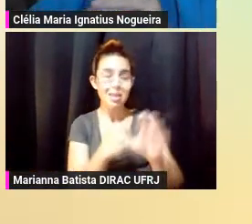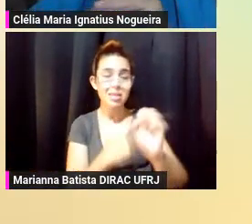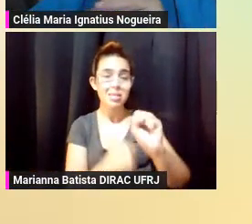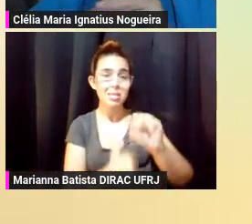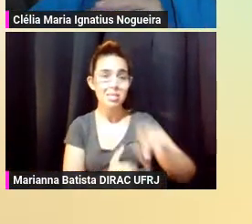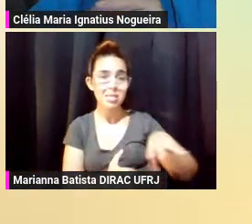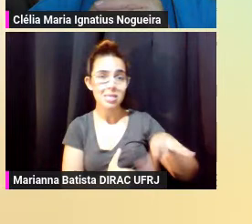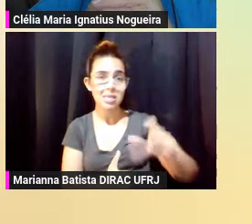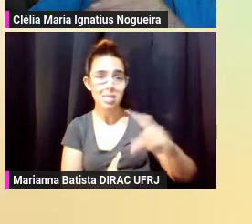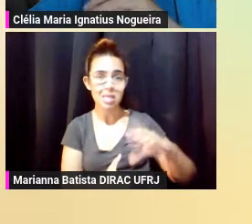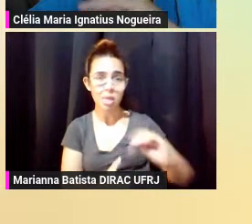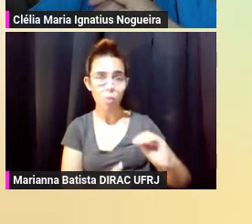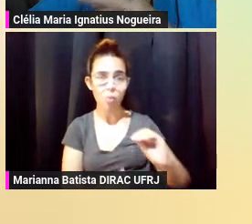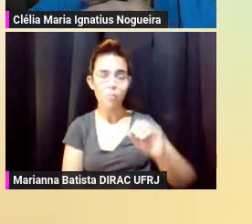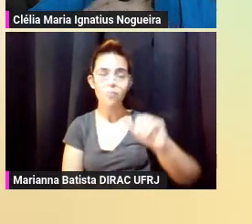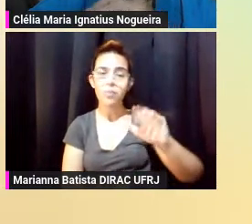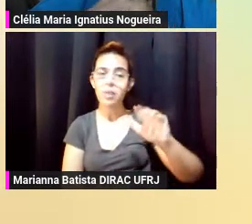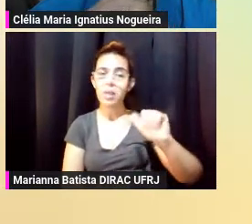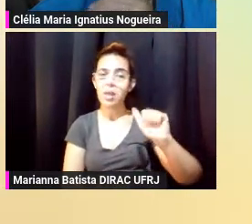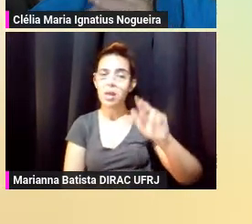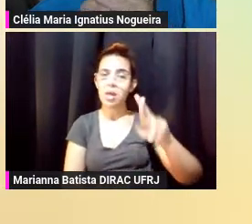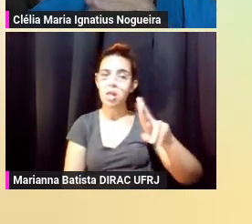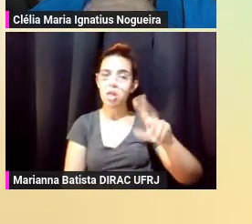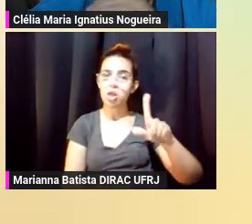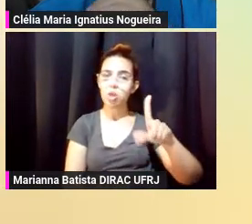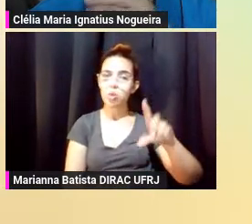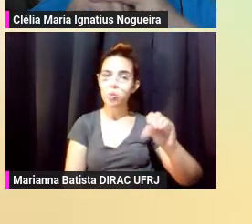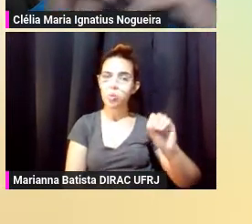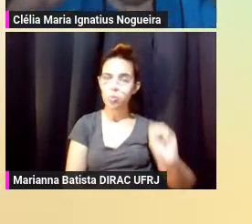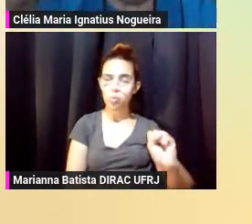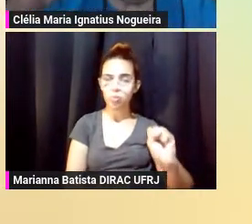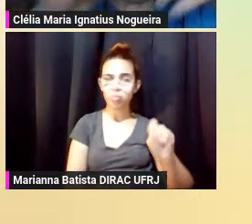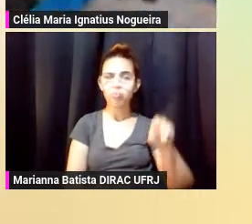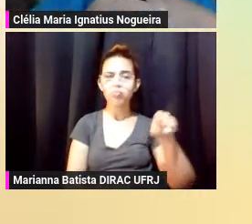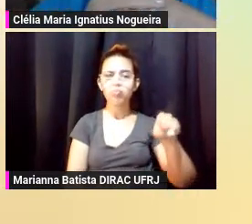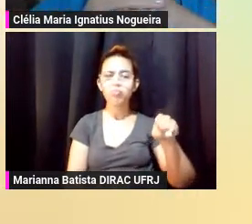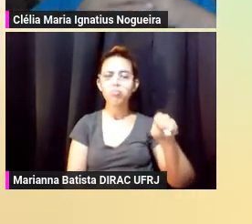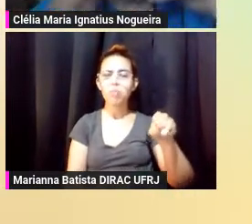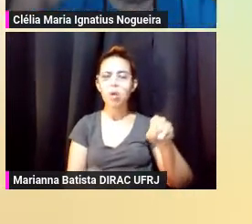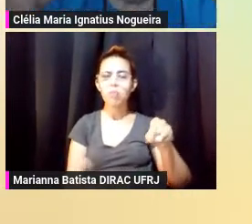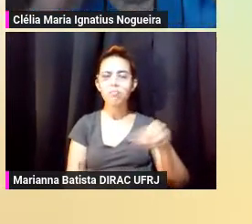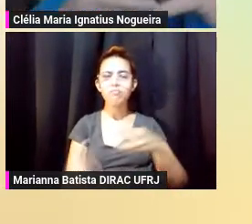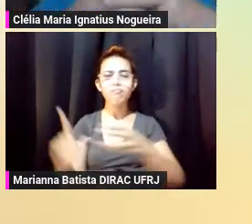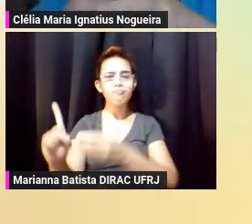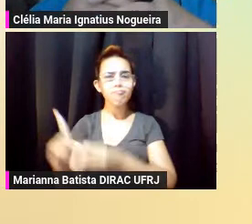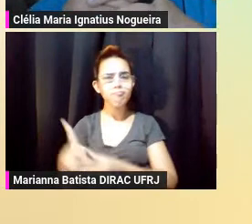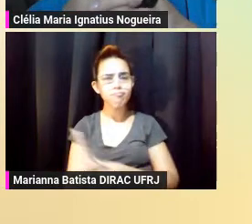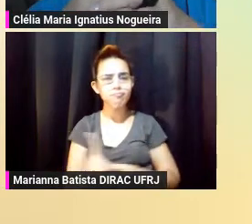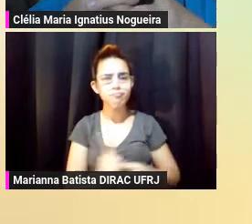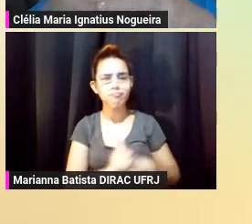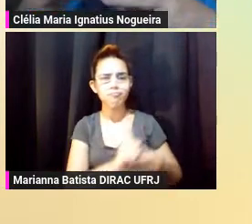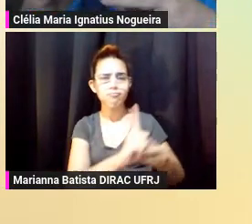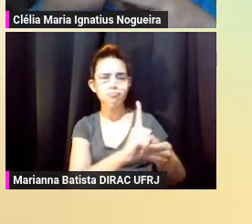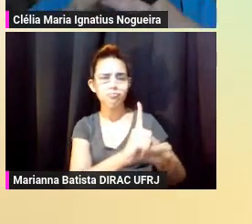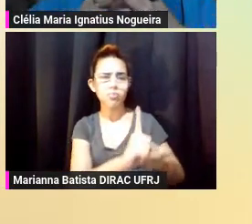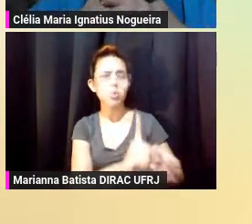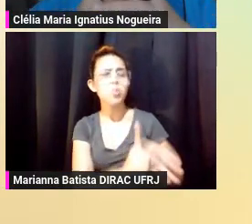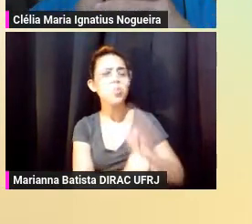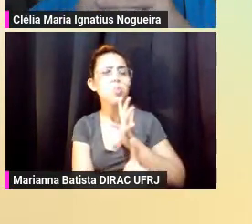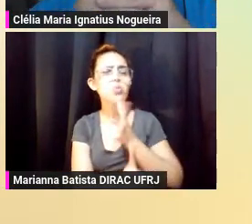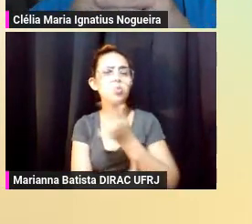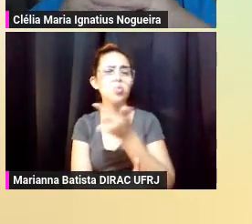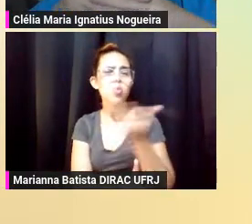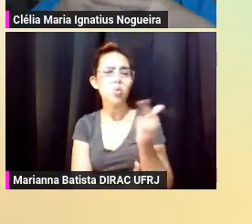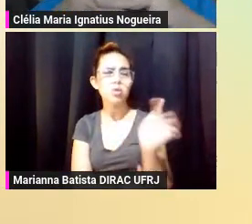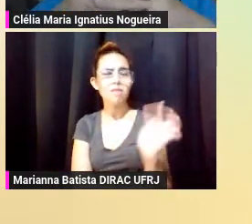dele. E lá ele me levou para conhecer, falou: olha, você nunca teve oportunidade de conhecer uma faculdade grande, etc.,